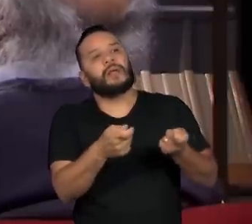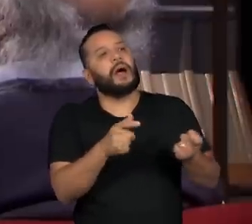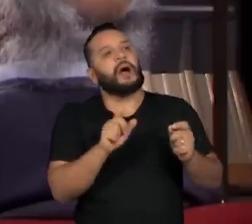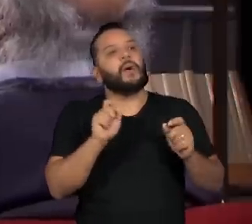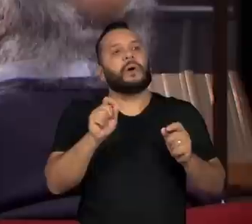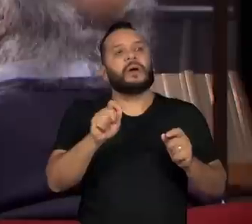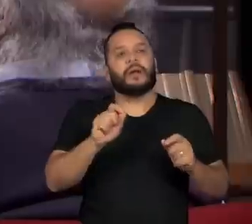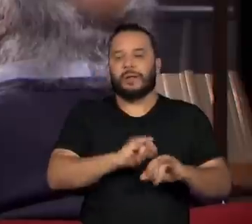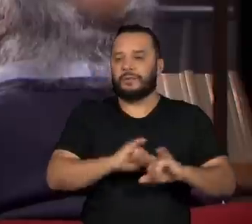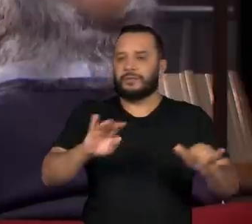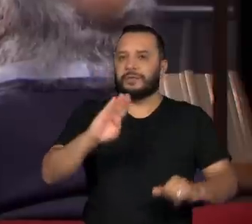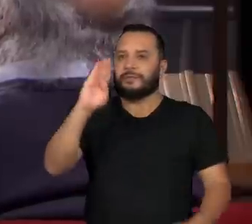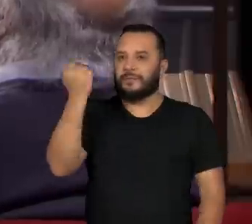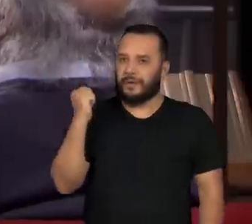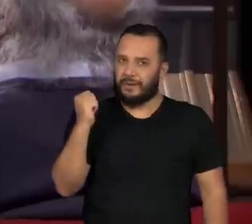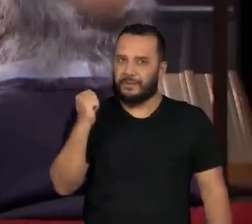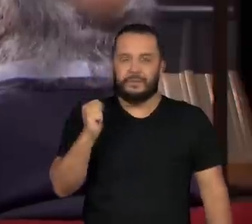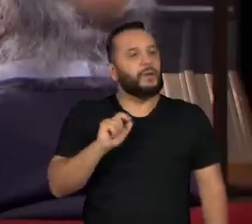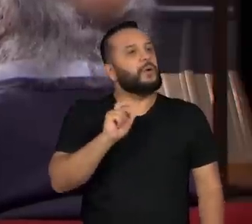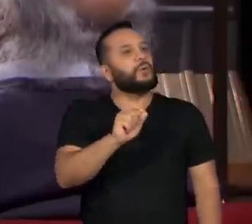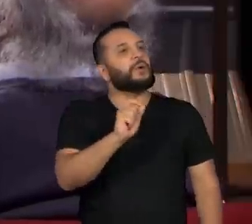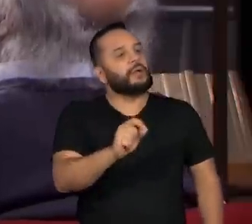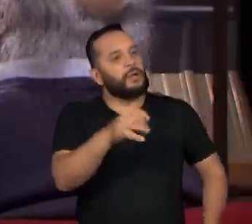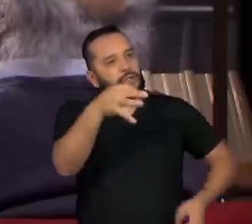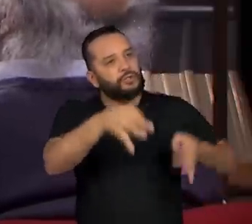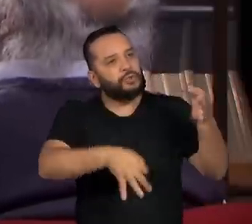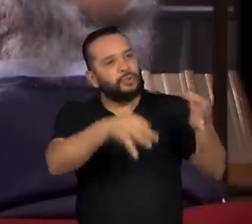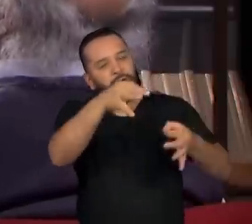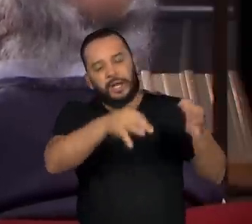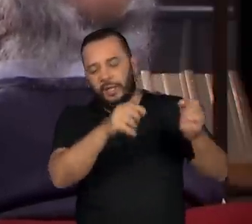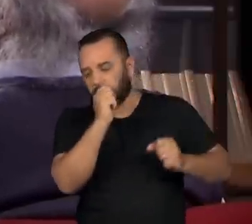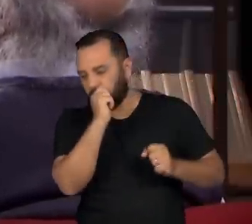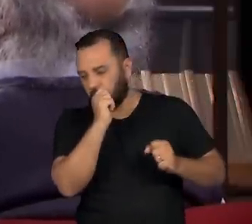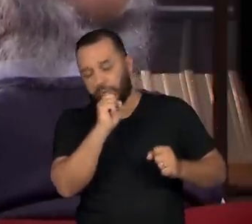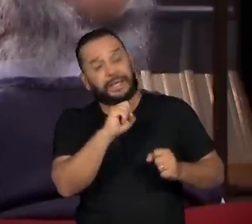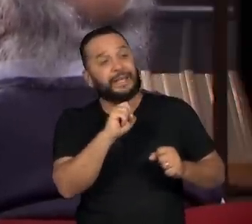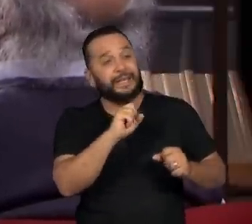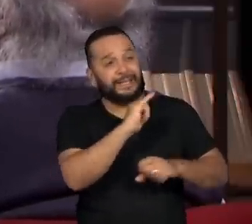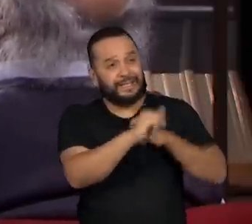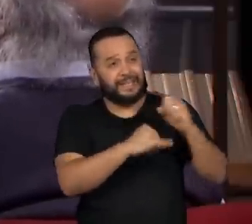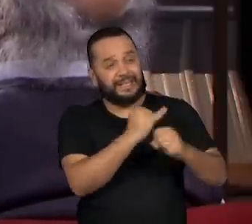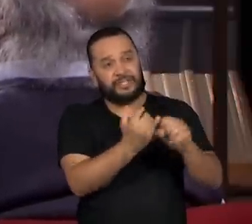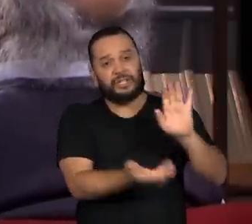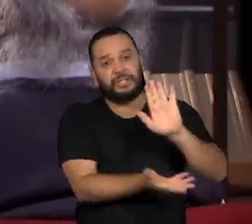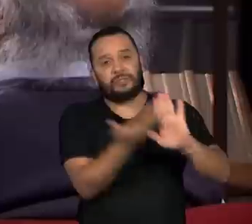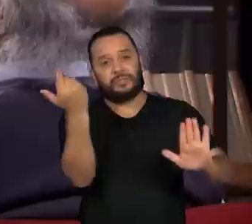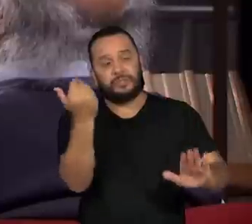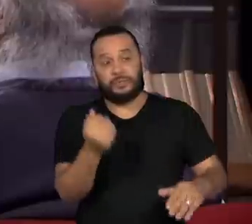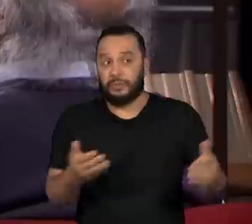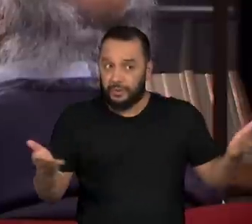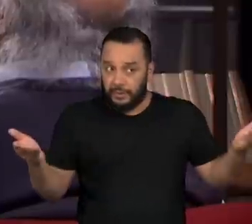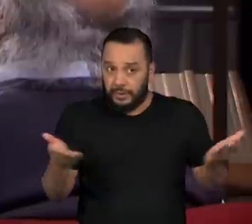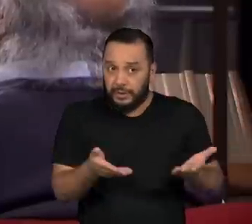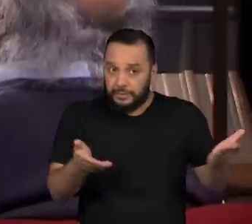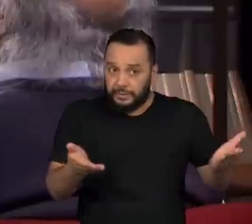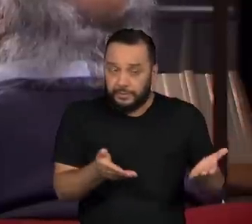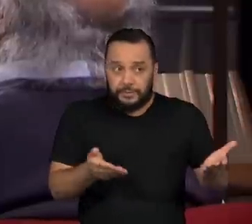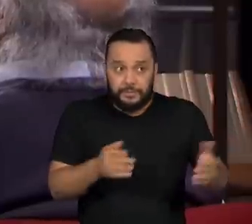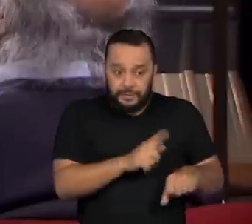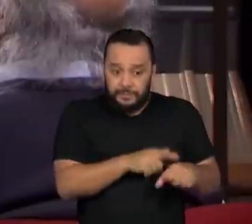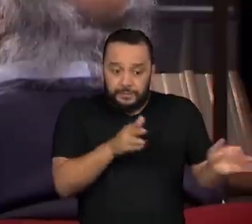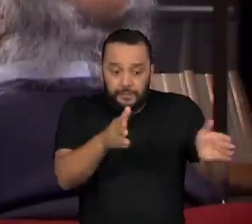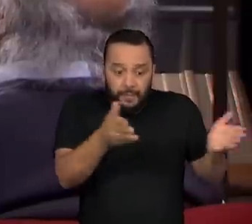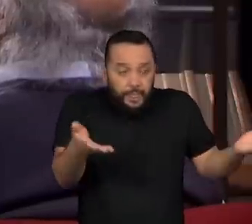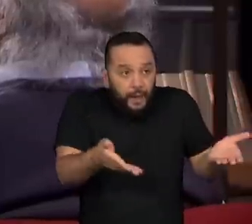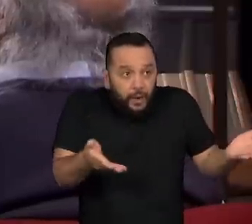fake News o que que deve ser julgado e retirado na internet é e hoje exatamente agora nessa